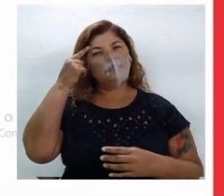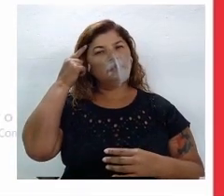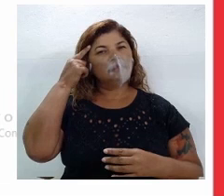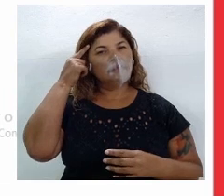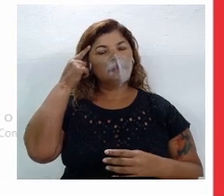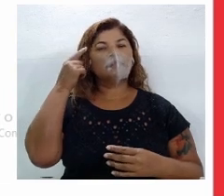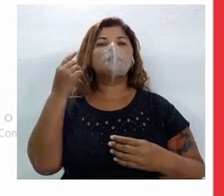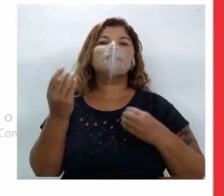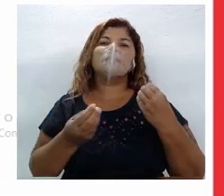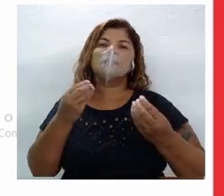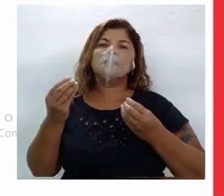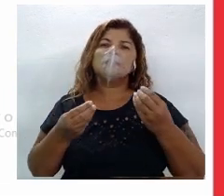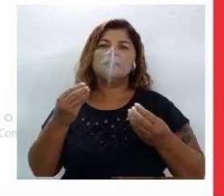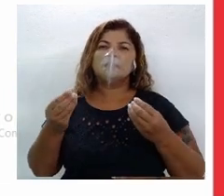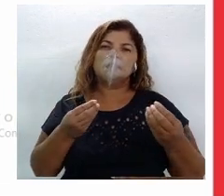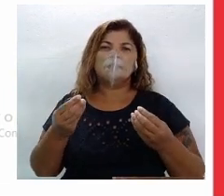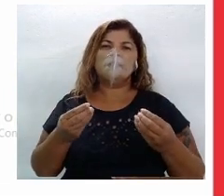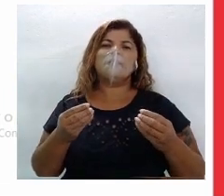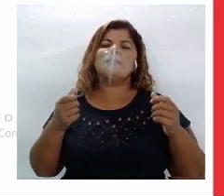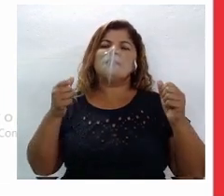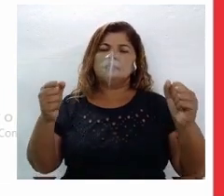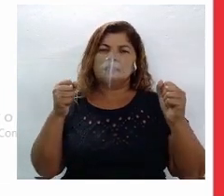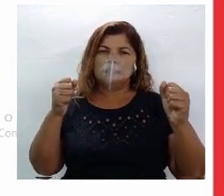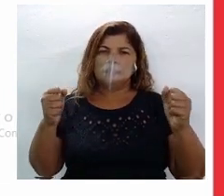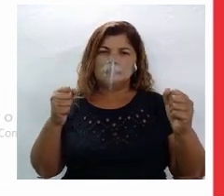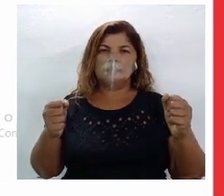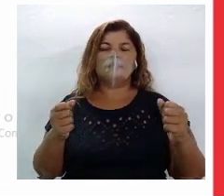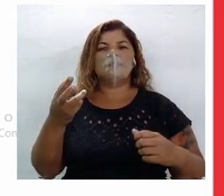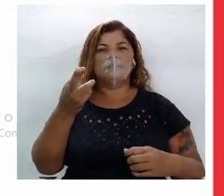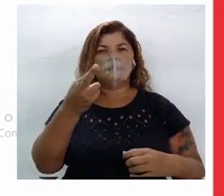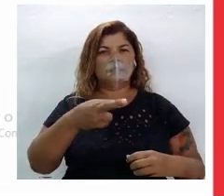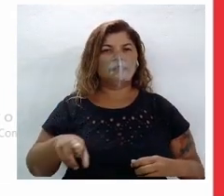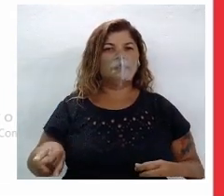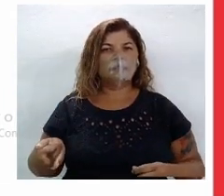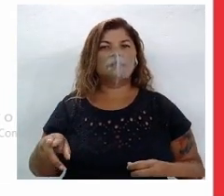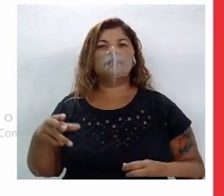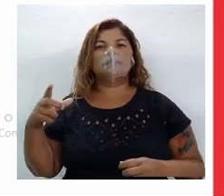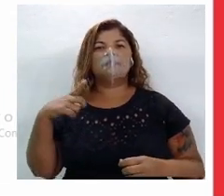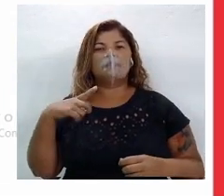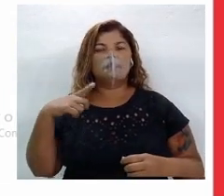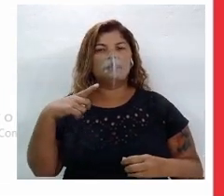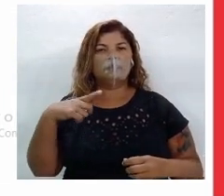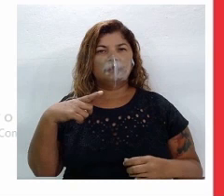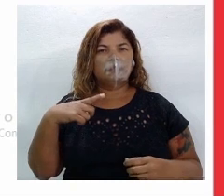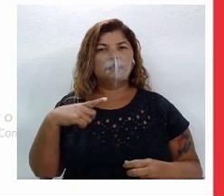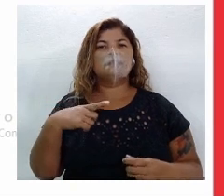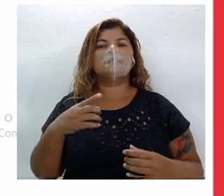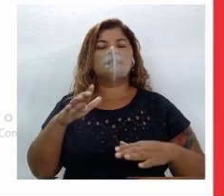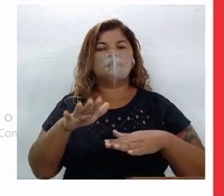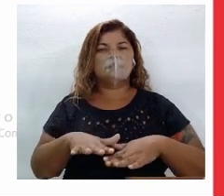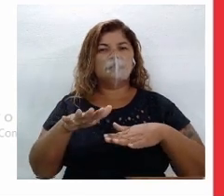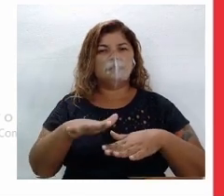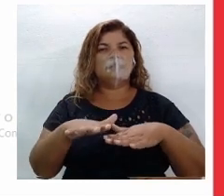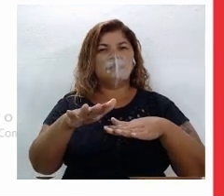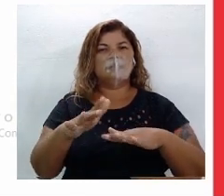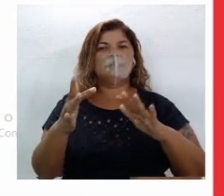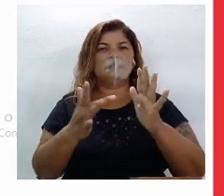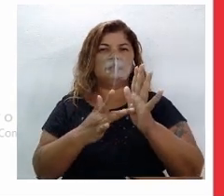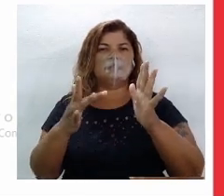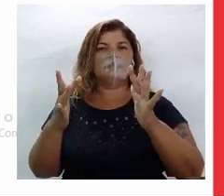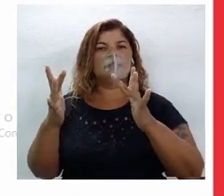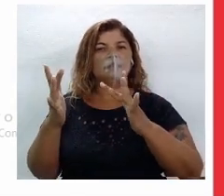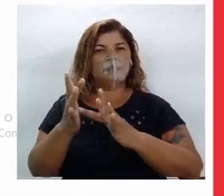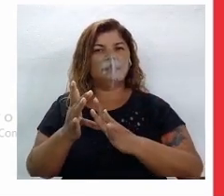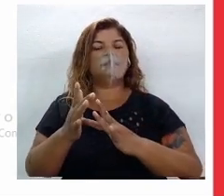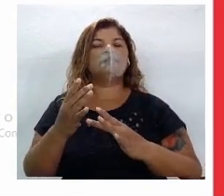a uma reflexão, é justamente o que? Uma manifestação religiosa protestante, a Marcha